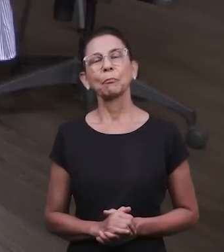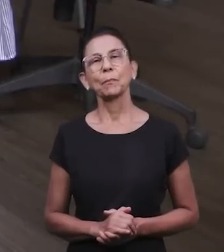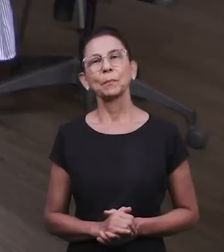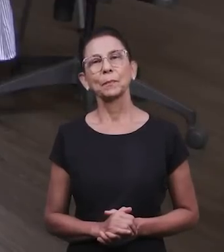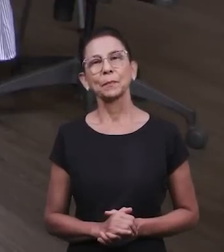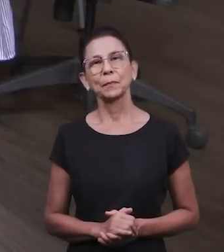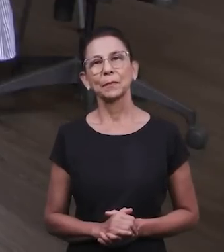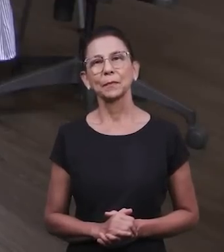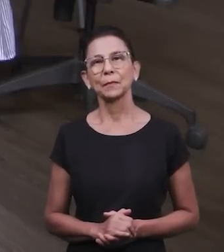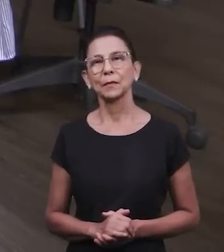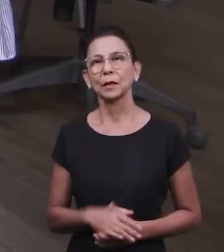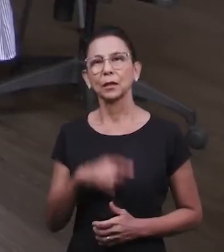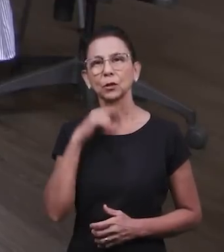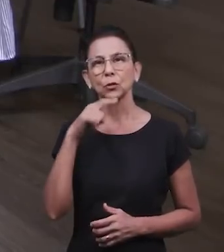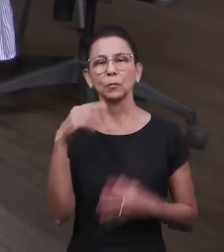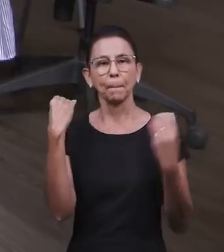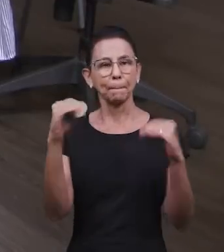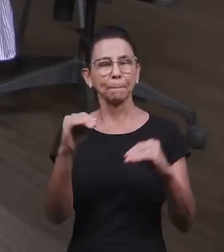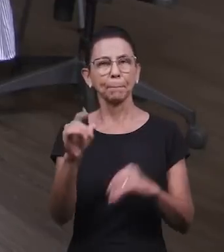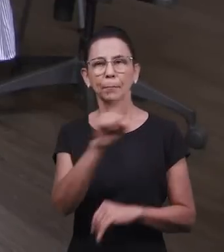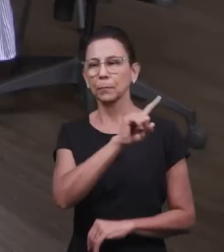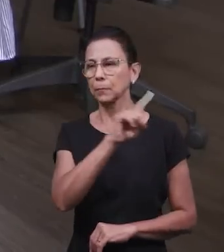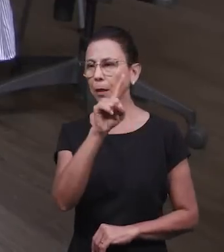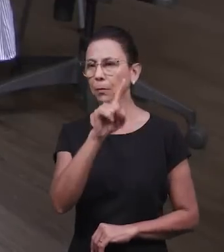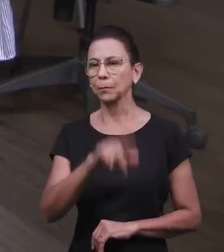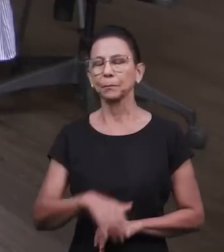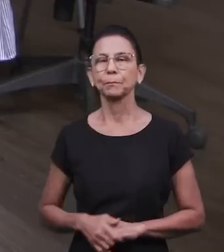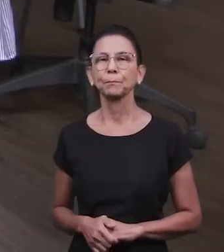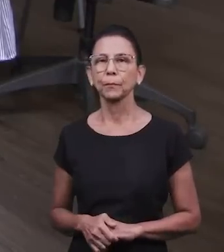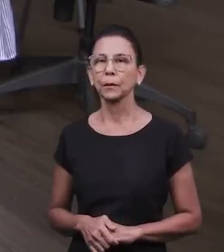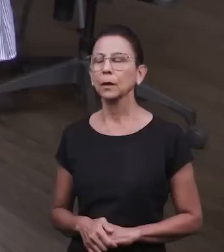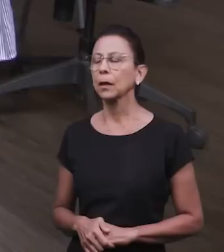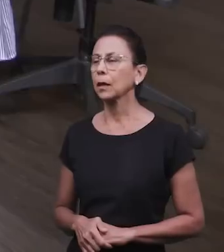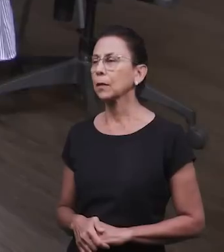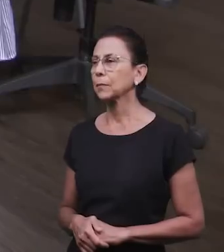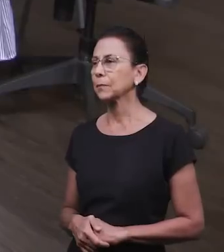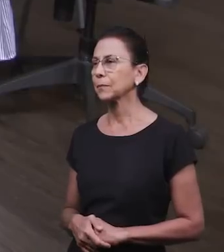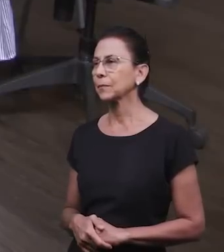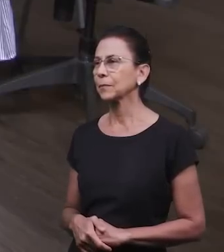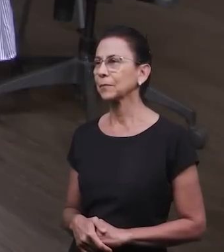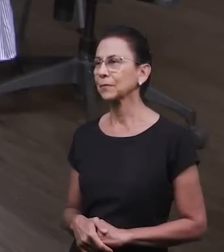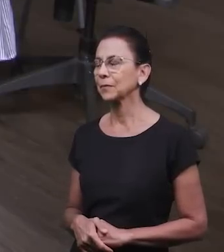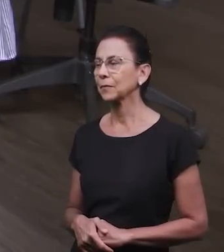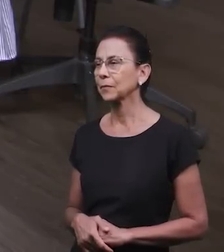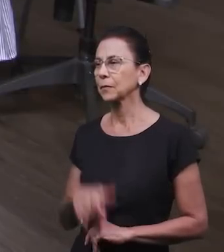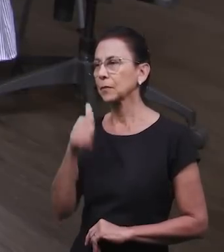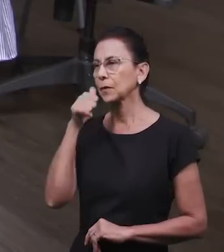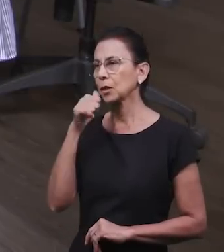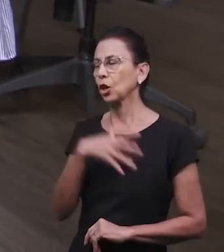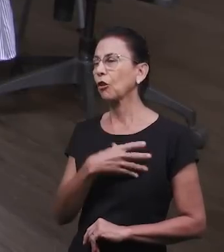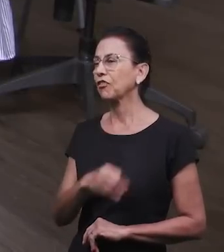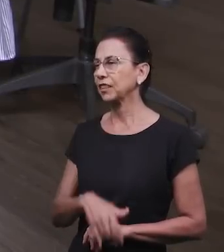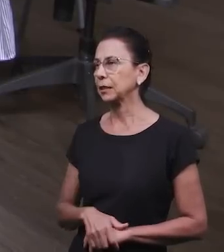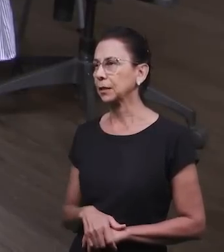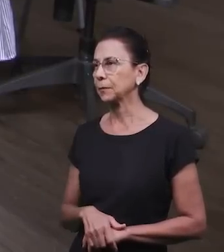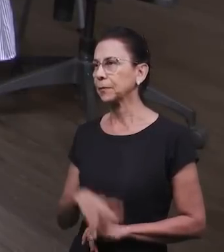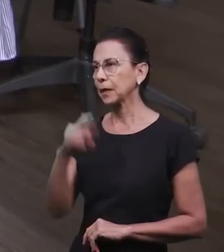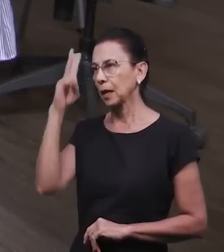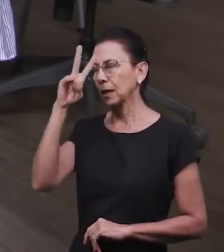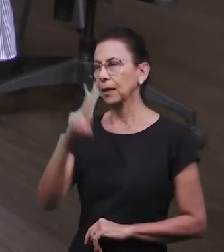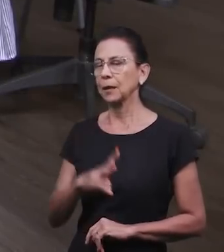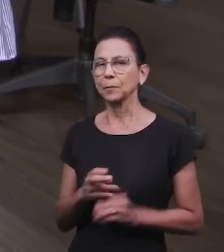tem dúvida, não poste. Muito bem. Eu falei assim, minha filha, lembra de poste. Poste mesmo, poste de